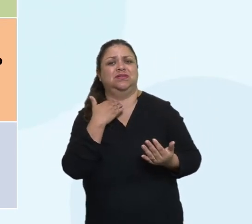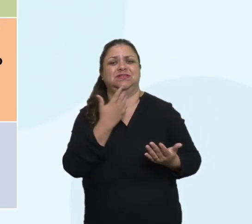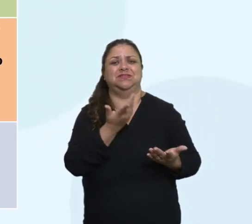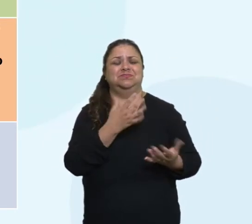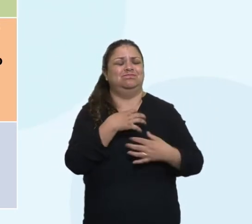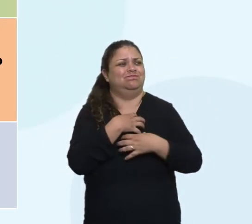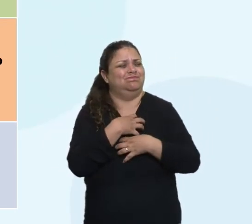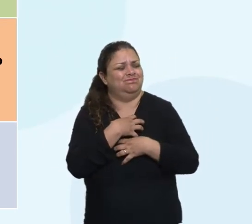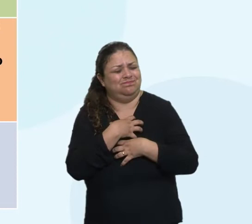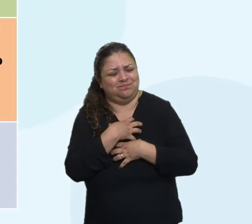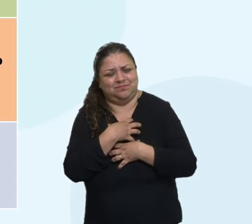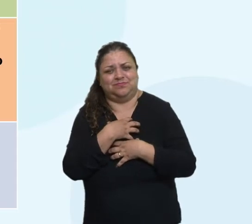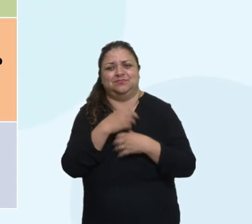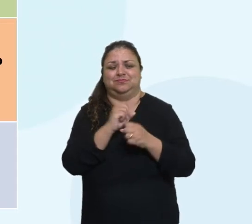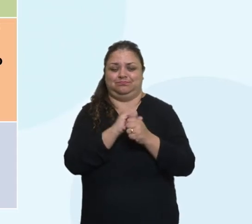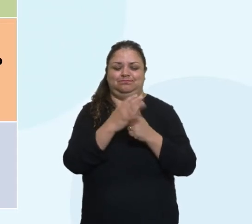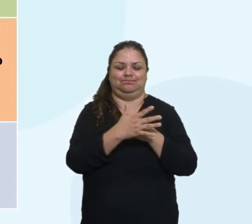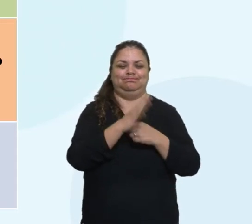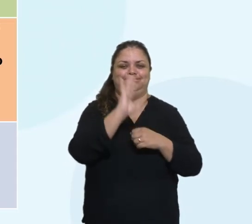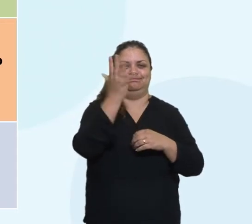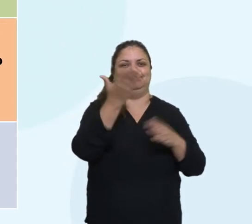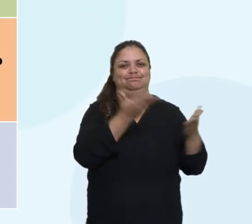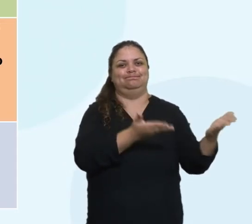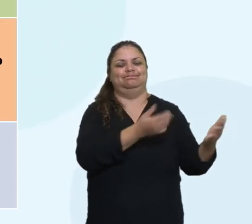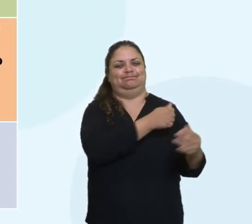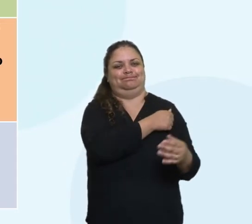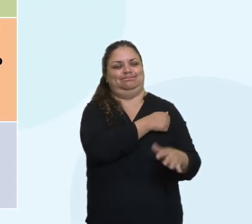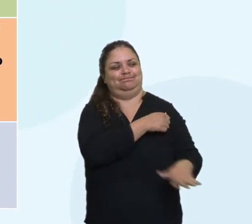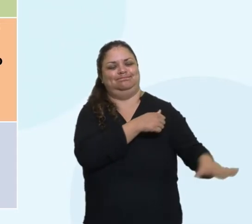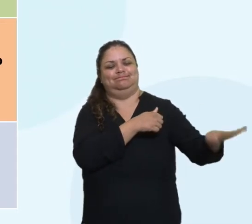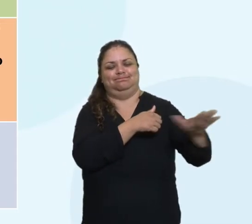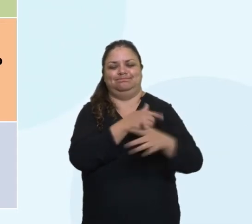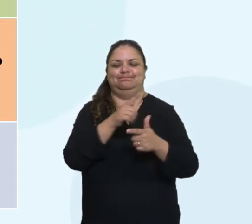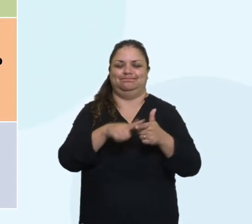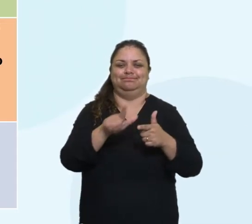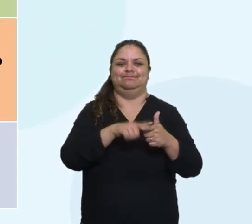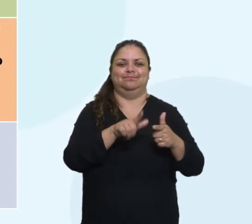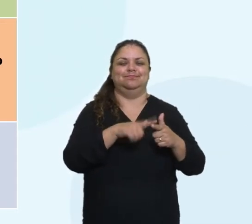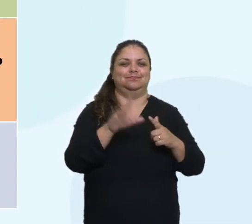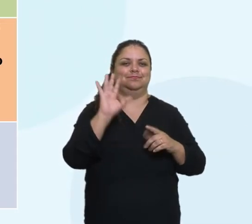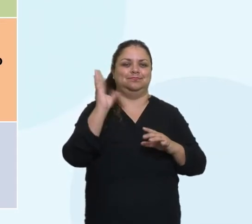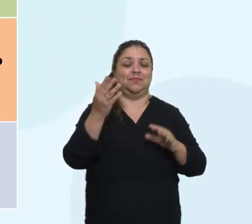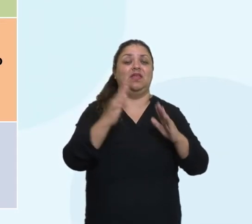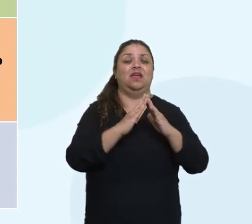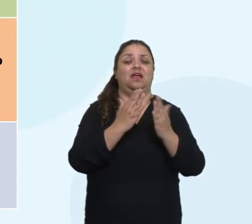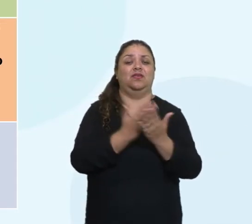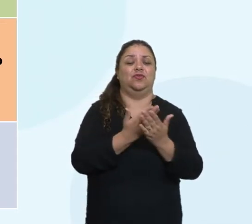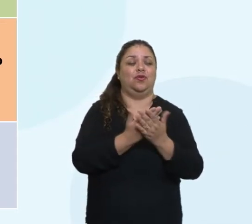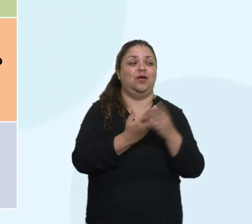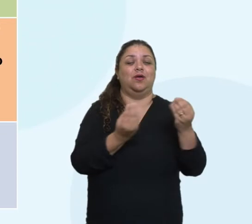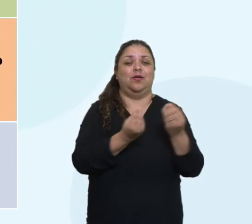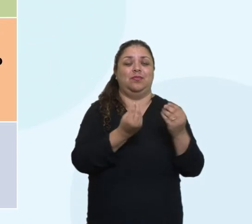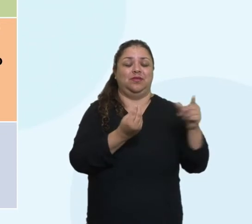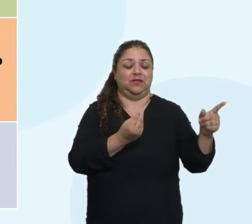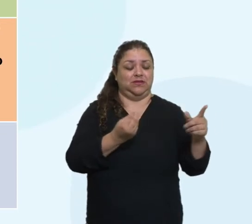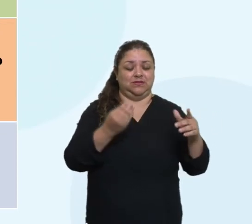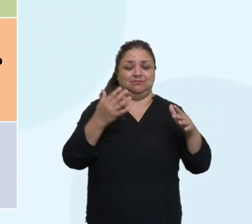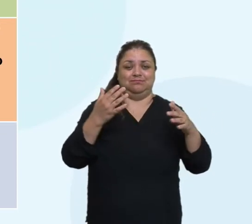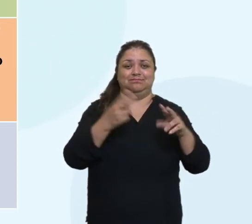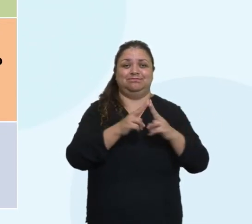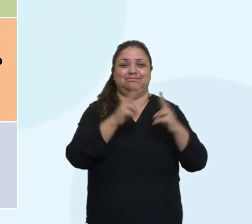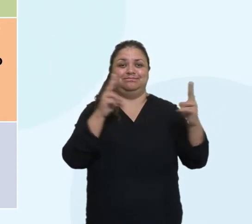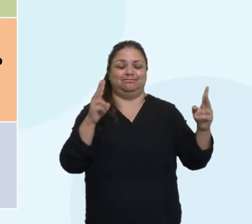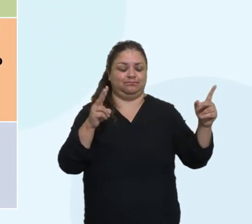afeta muito aí o desempenho dos Estudantes né É em sala de aula e no ensino remoto